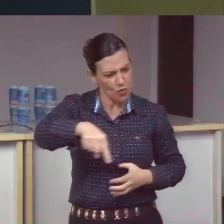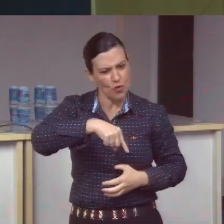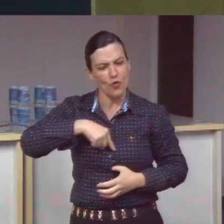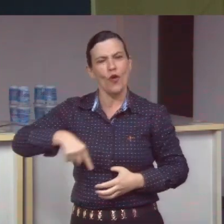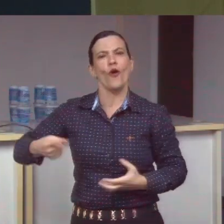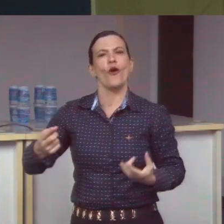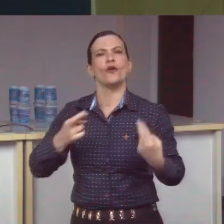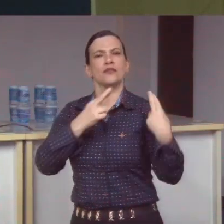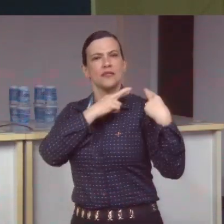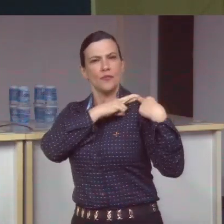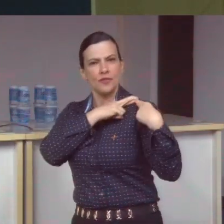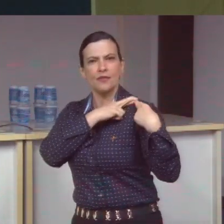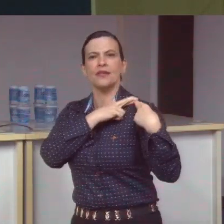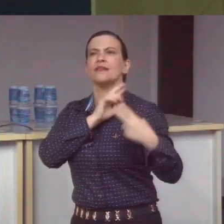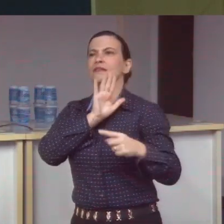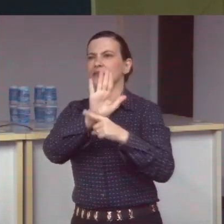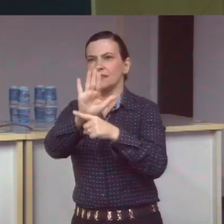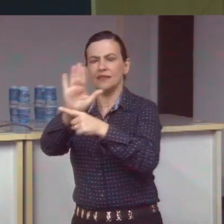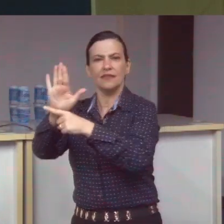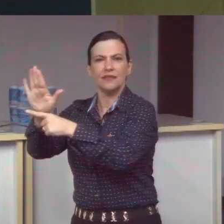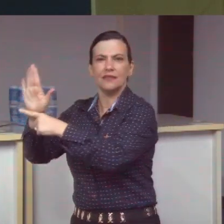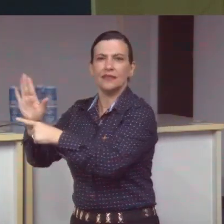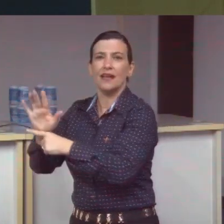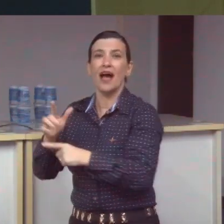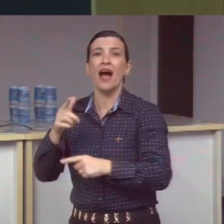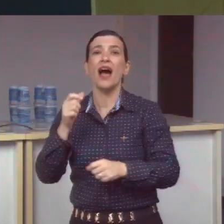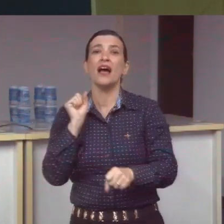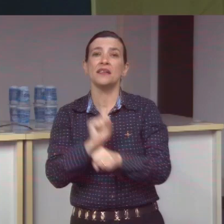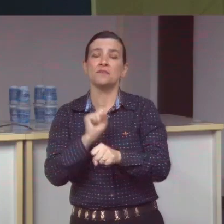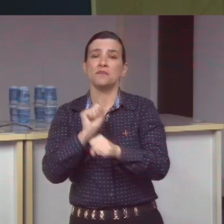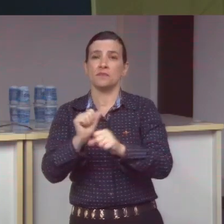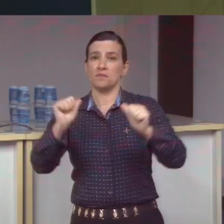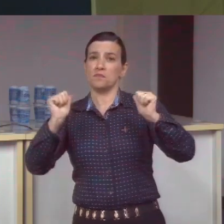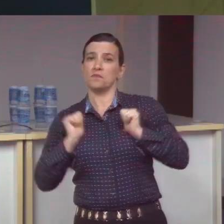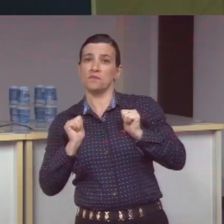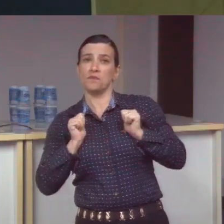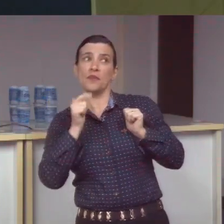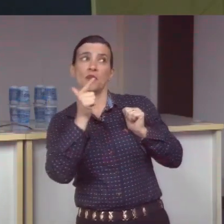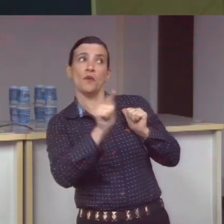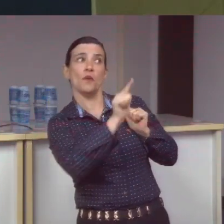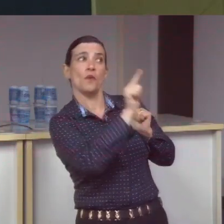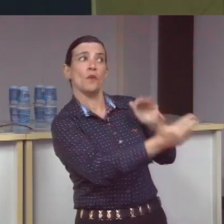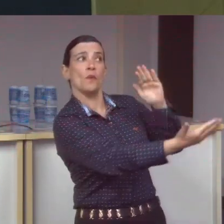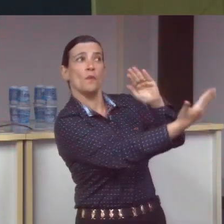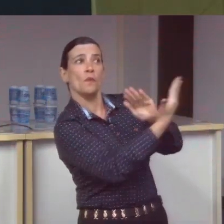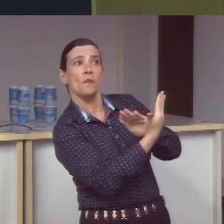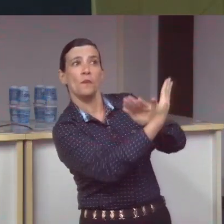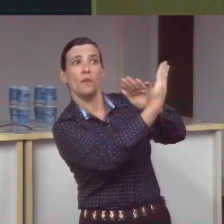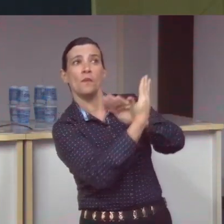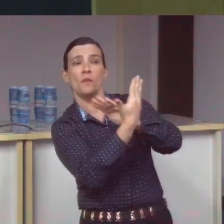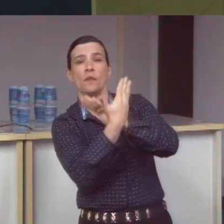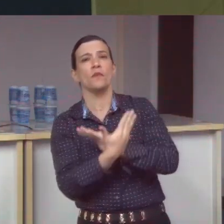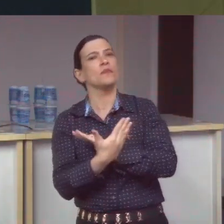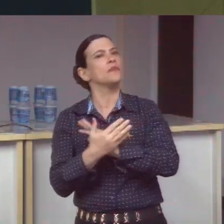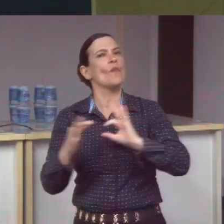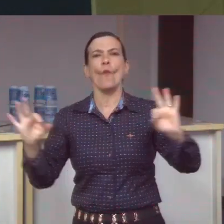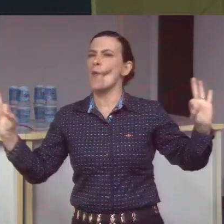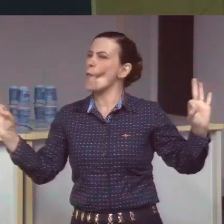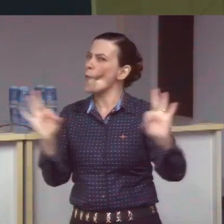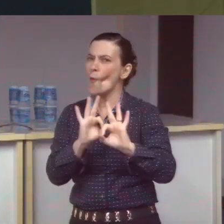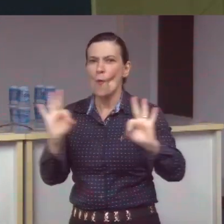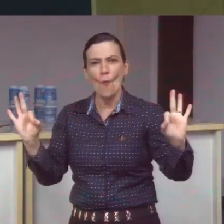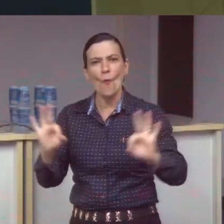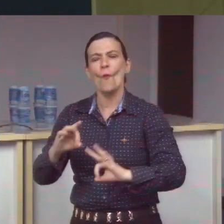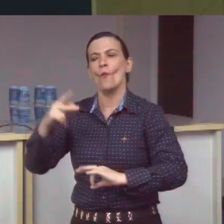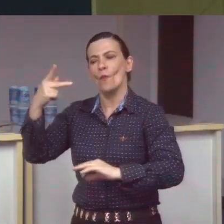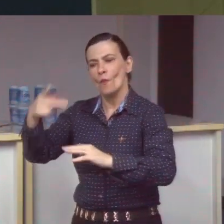numa relação de dependência com alguém que vai de fora fazer por eles, né, foi um grande vetor para